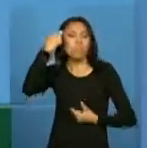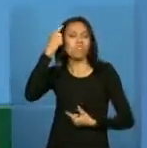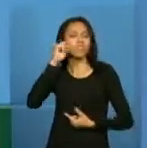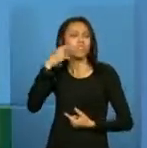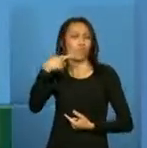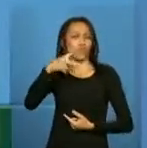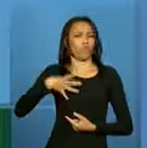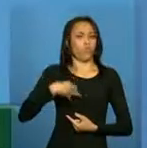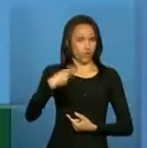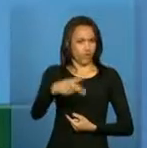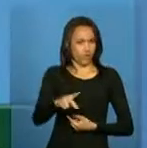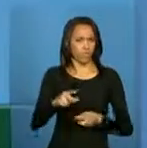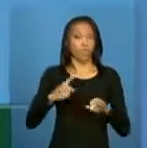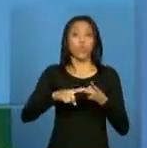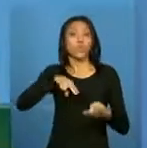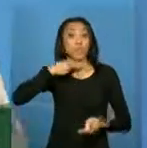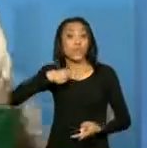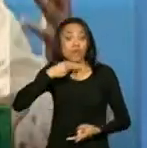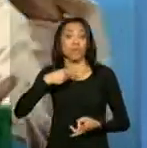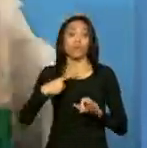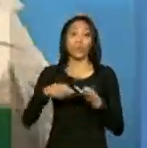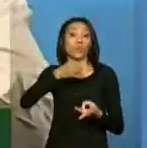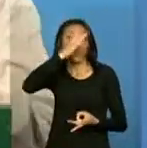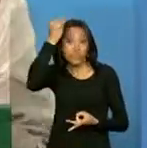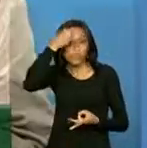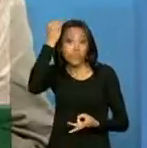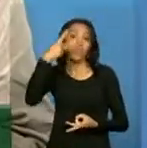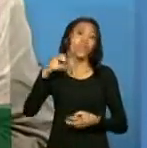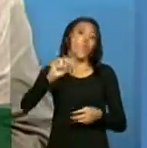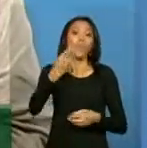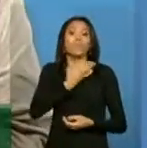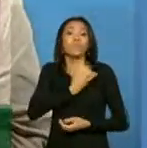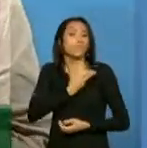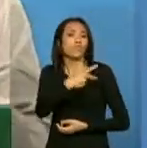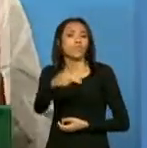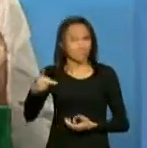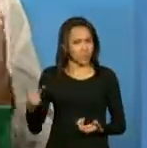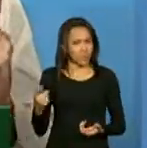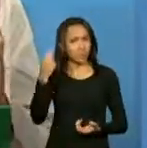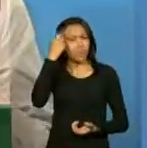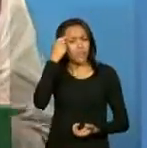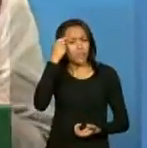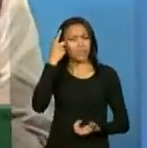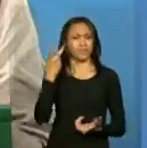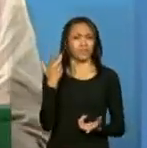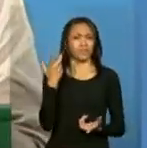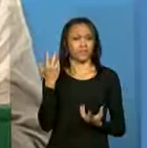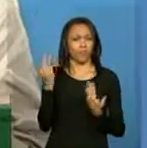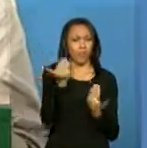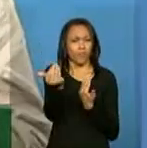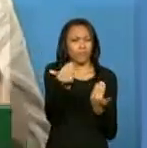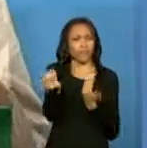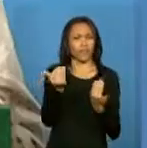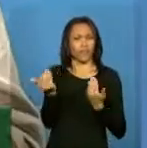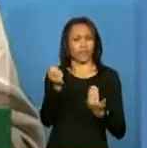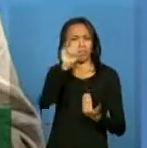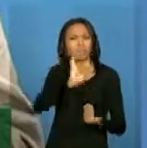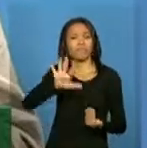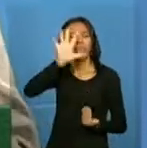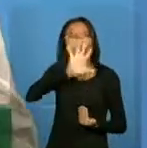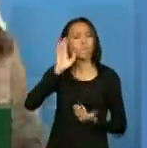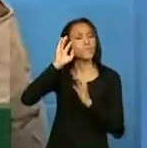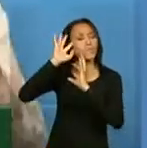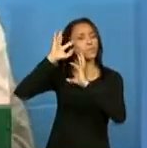vocês, o neto de vocês, o sobrinho de vocês ou um amigo de vocês. Tentem reunir, conciliar essas duas imagens.